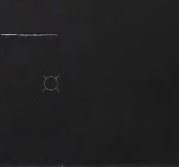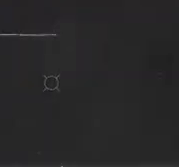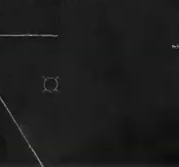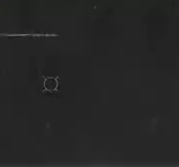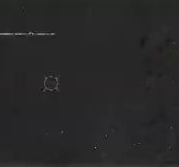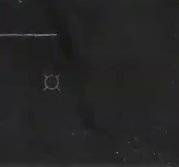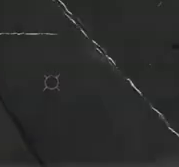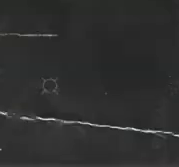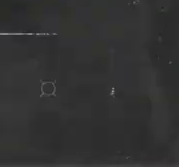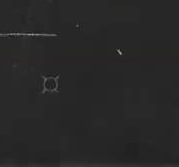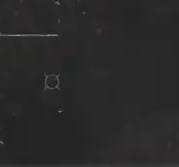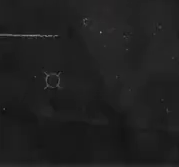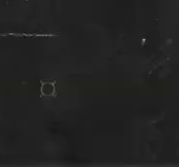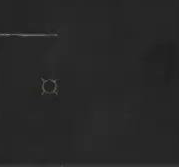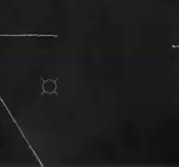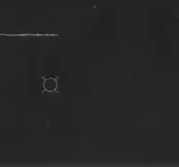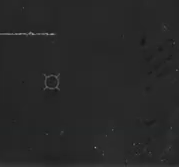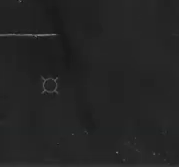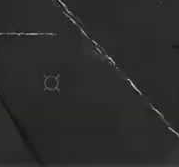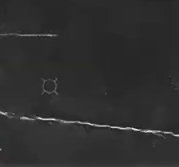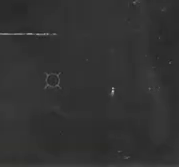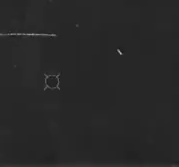E aí